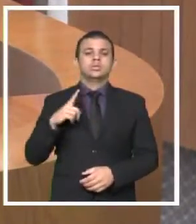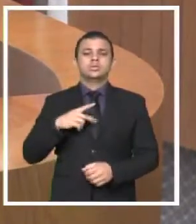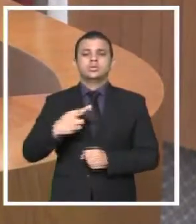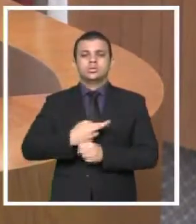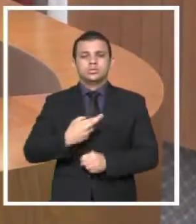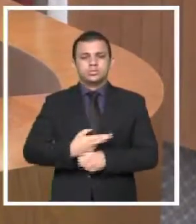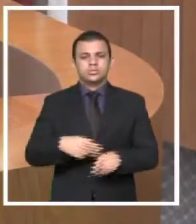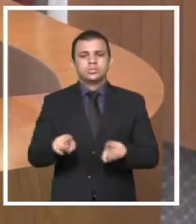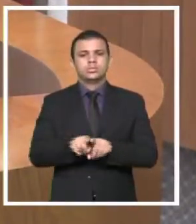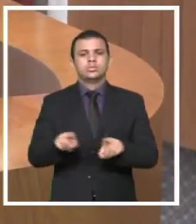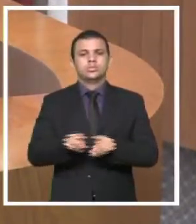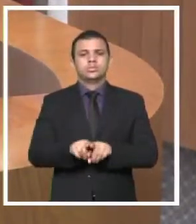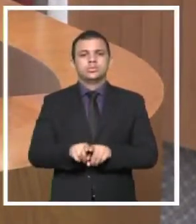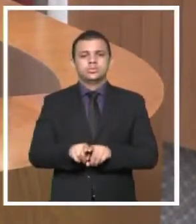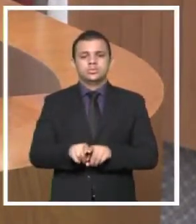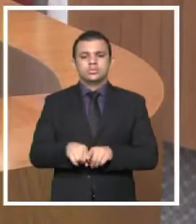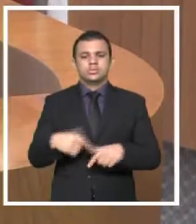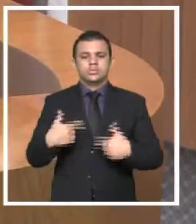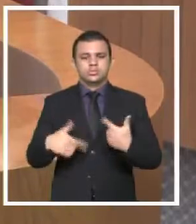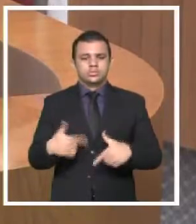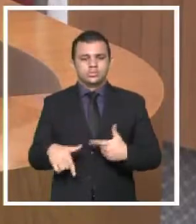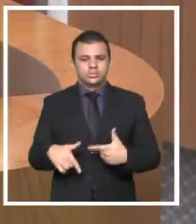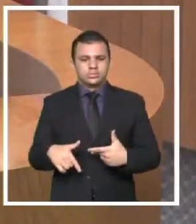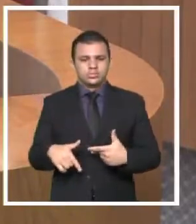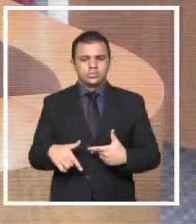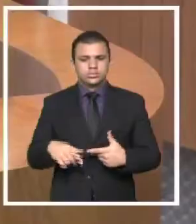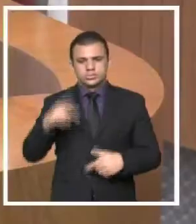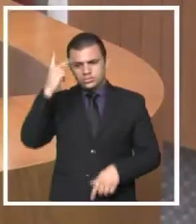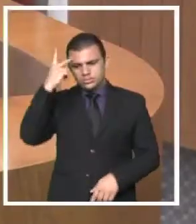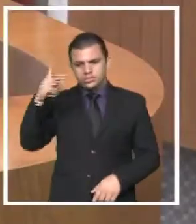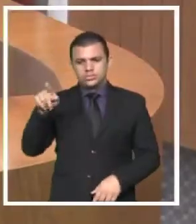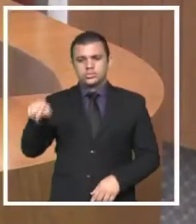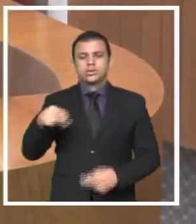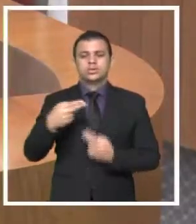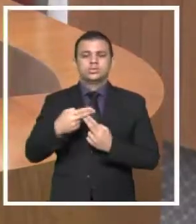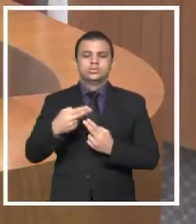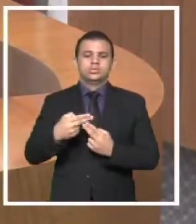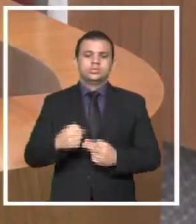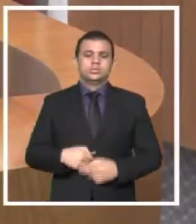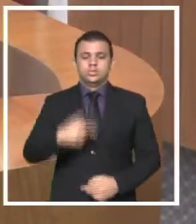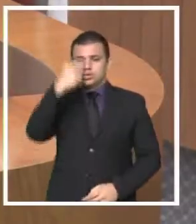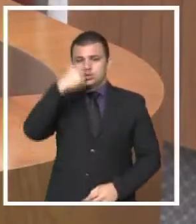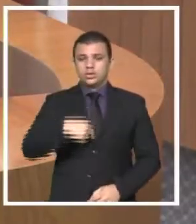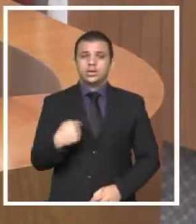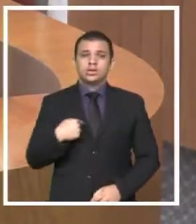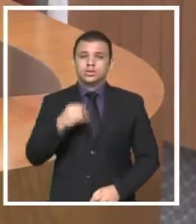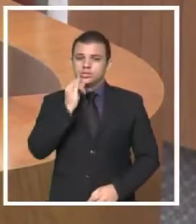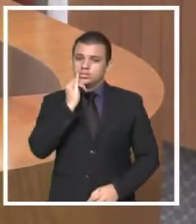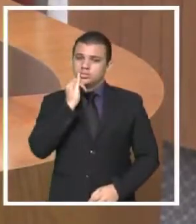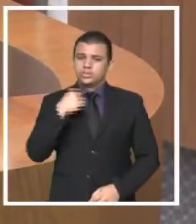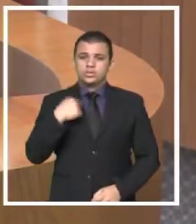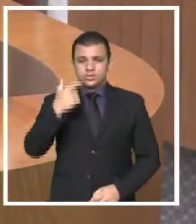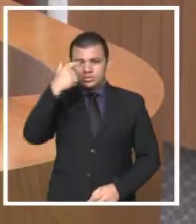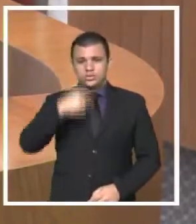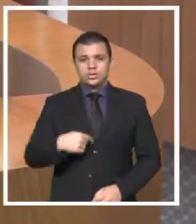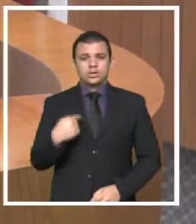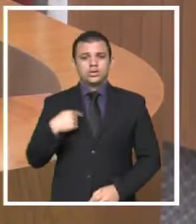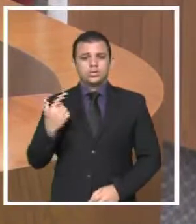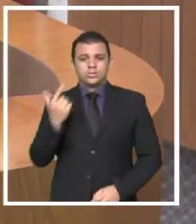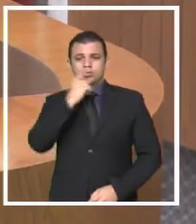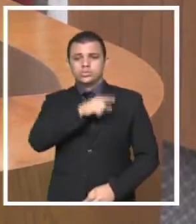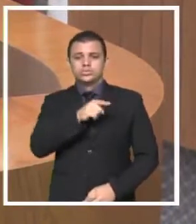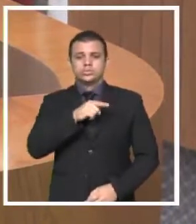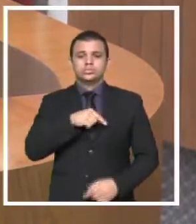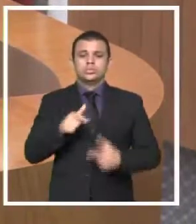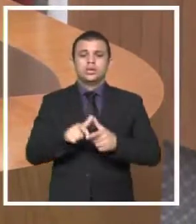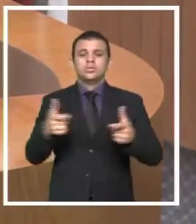do 11º Batalhão de Polícia Militar de Timon. Fui eu, por exemplo, que consegui aumentar o efetivo da Polícia Militar